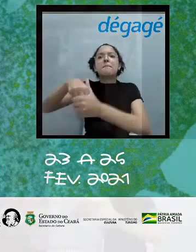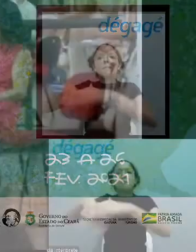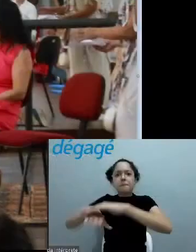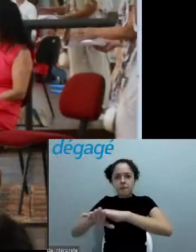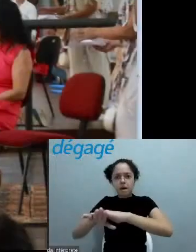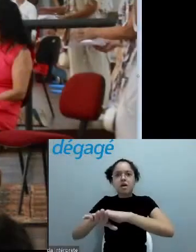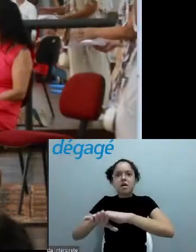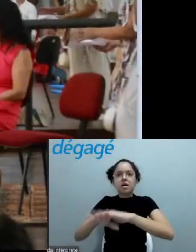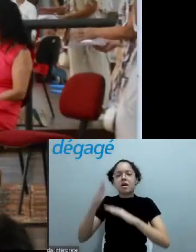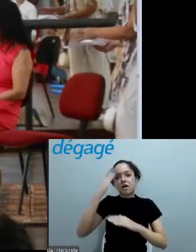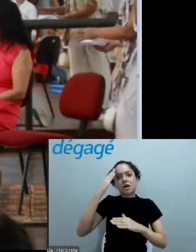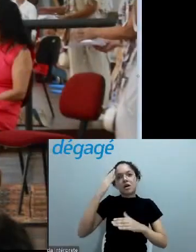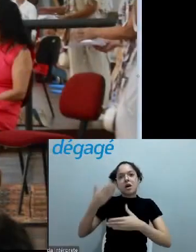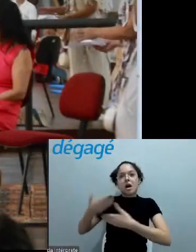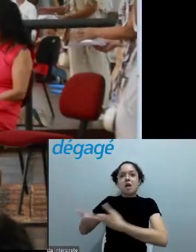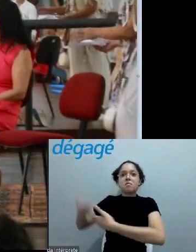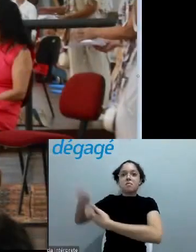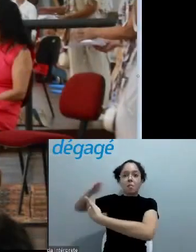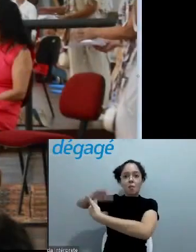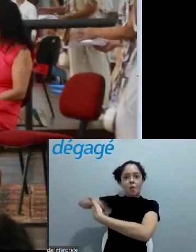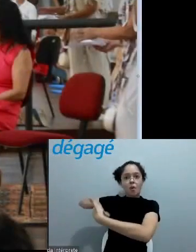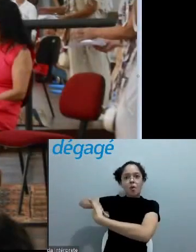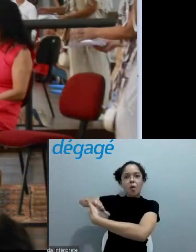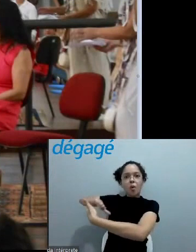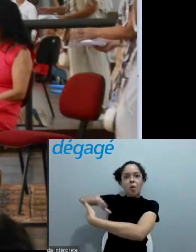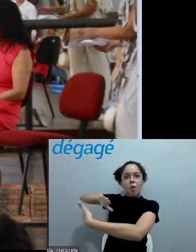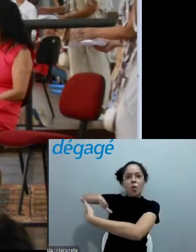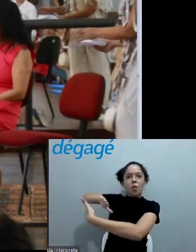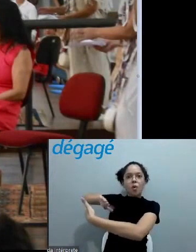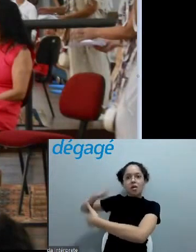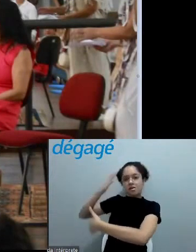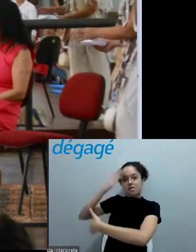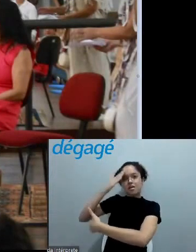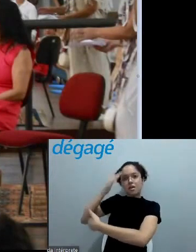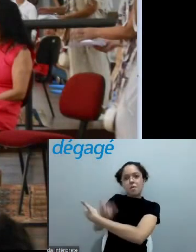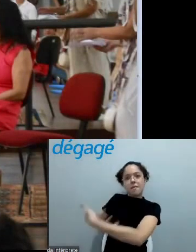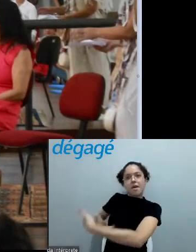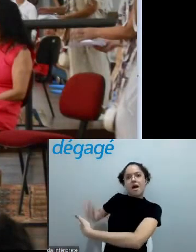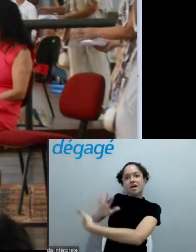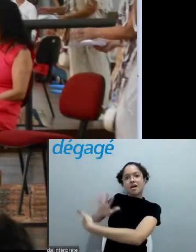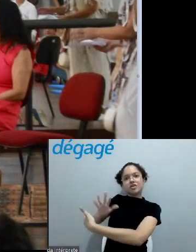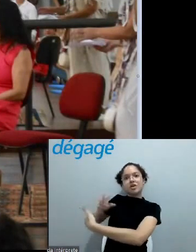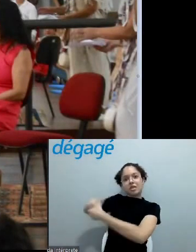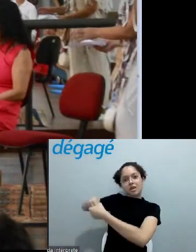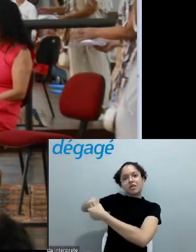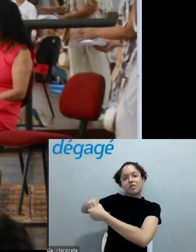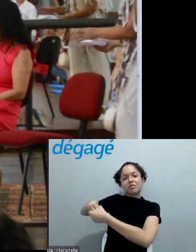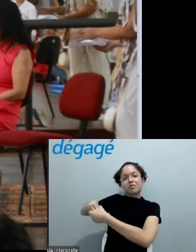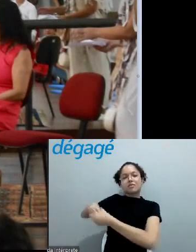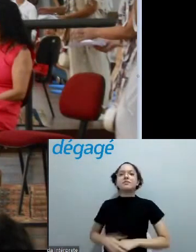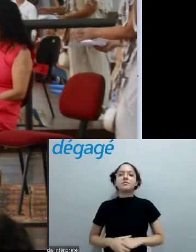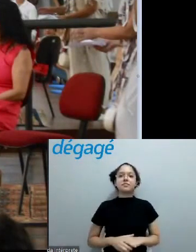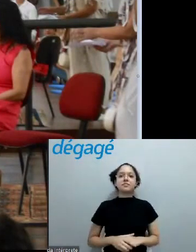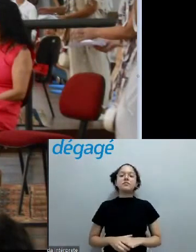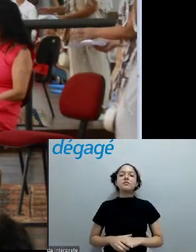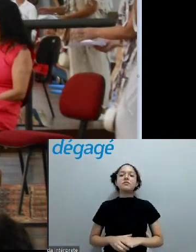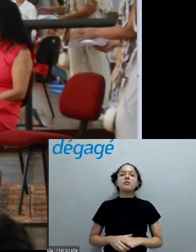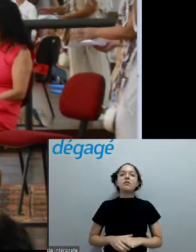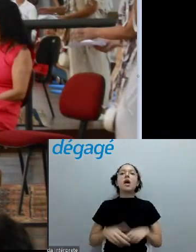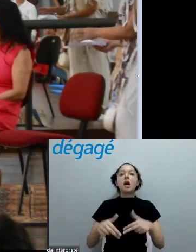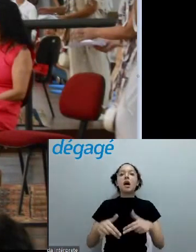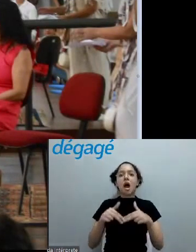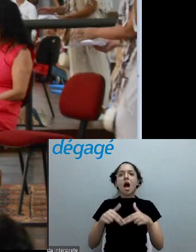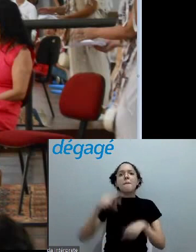ia enchendo a nossa pastinha para no final do ano poder trabalhar com isso. Aí foi um momento de troca e descoberta